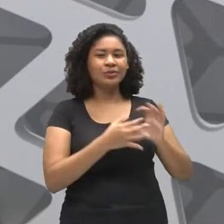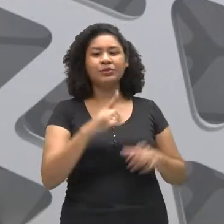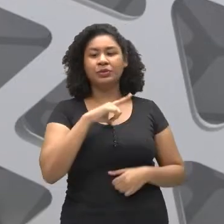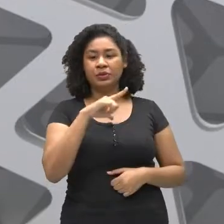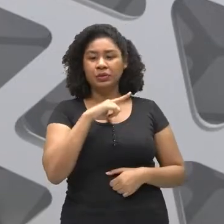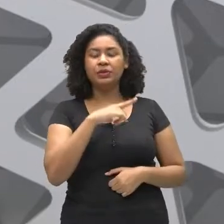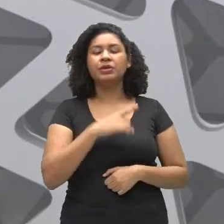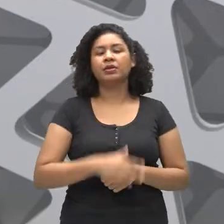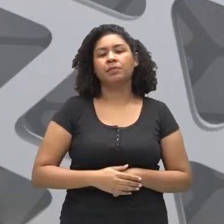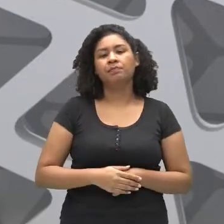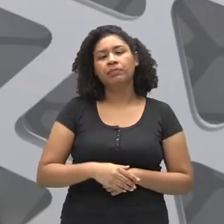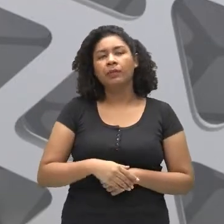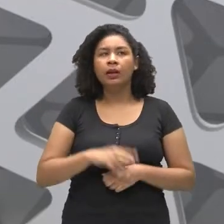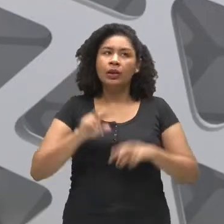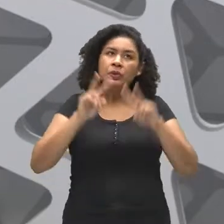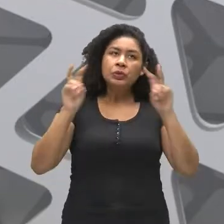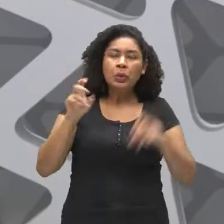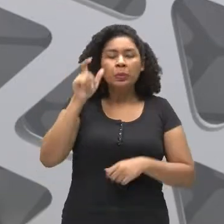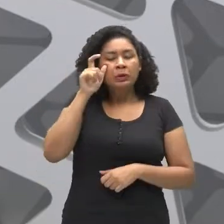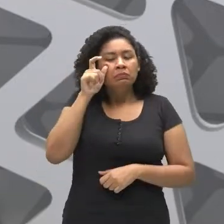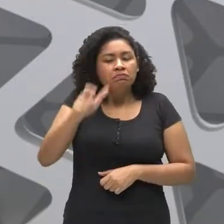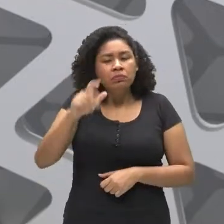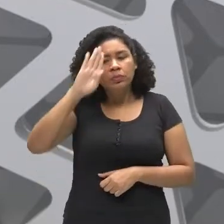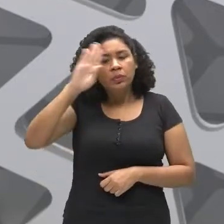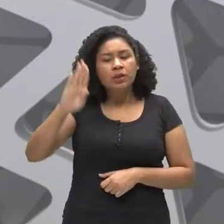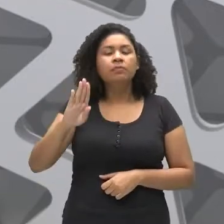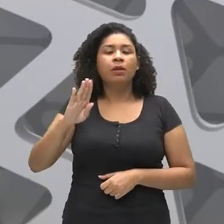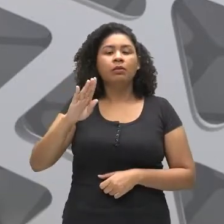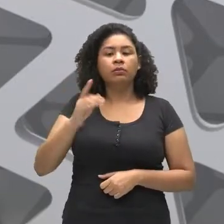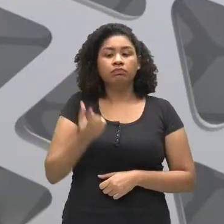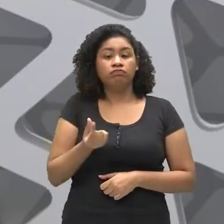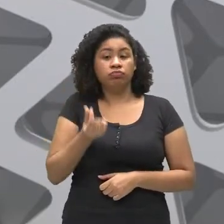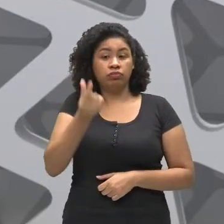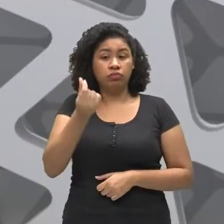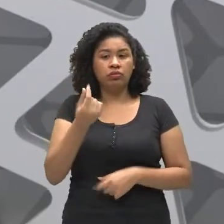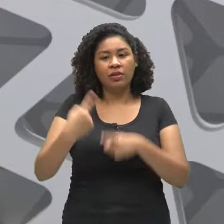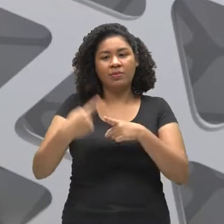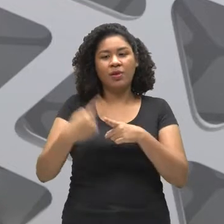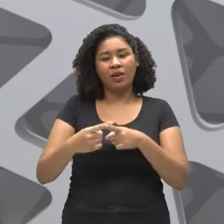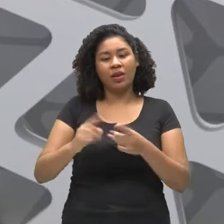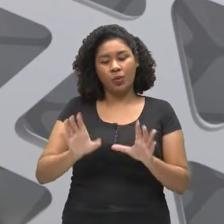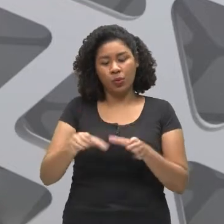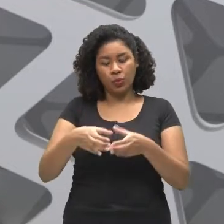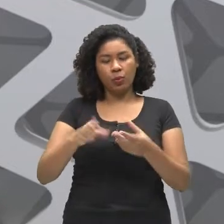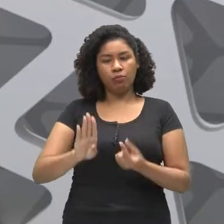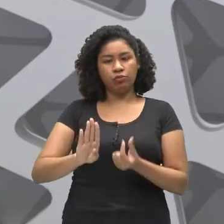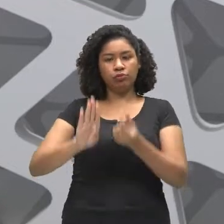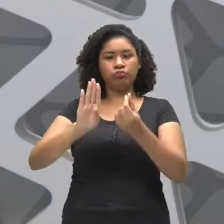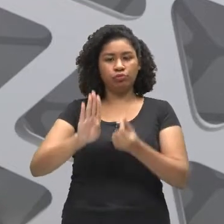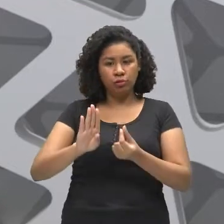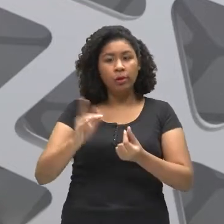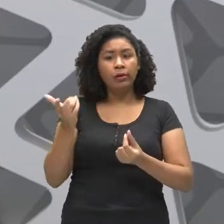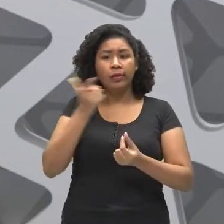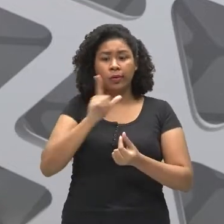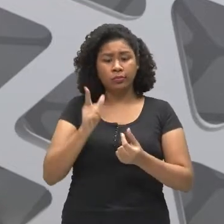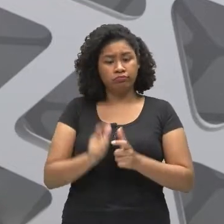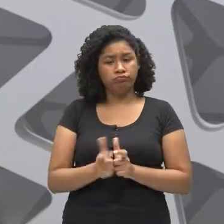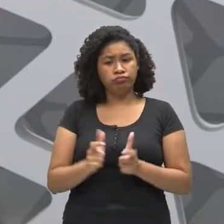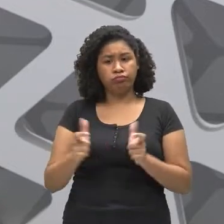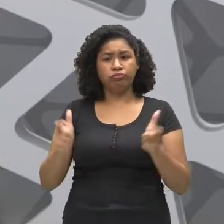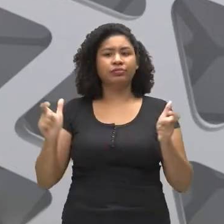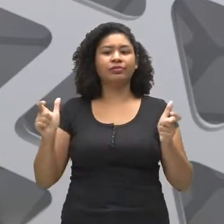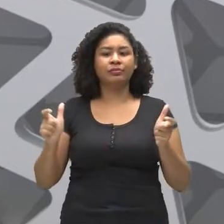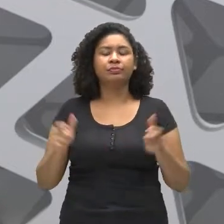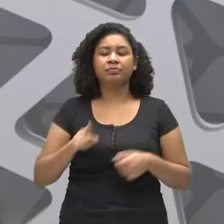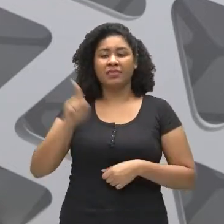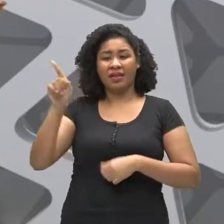questão financeira, até pela ascensão da burguesia. A igreja queria crescer também, tinha muitos prédios para